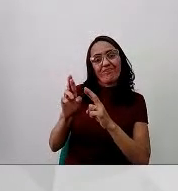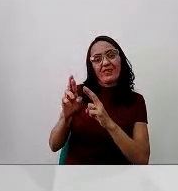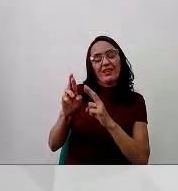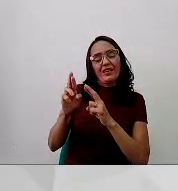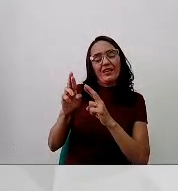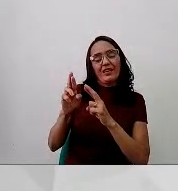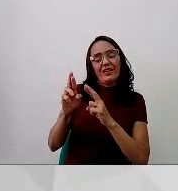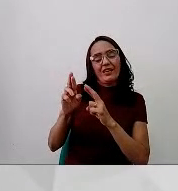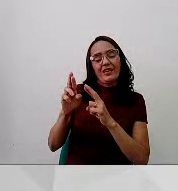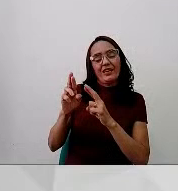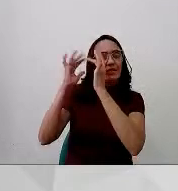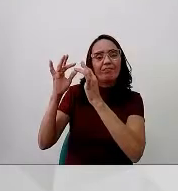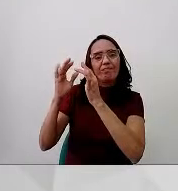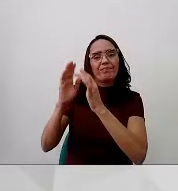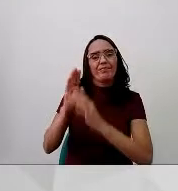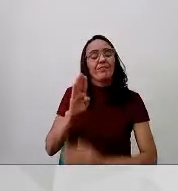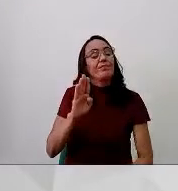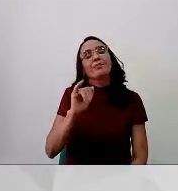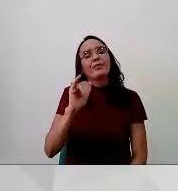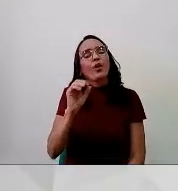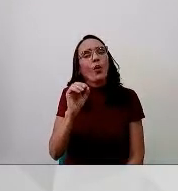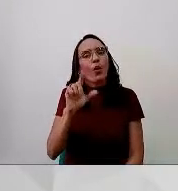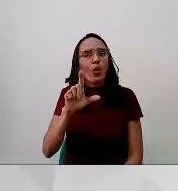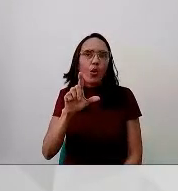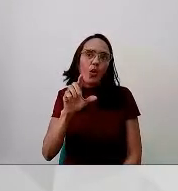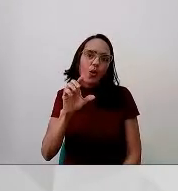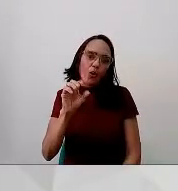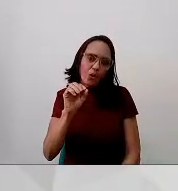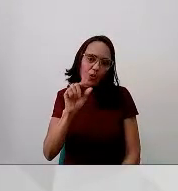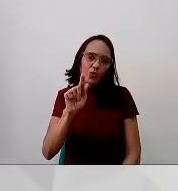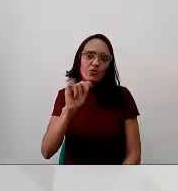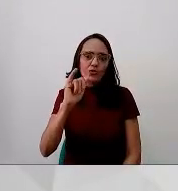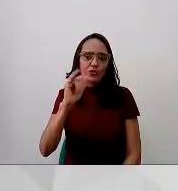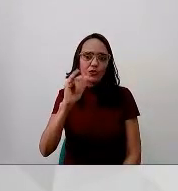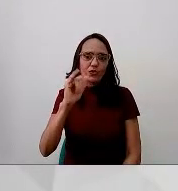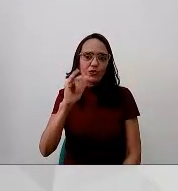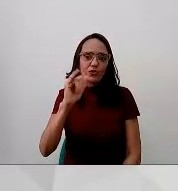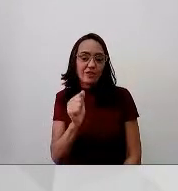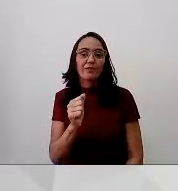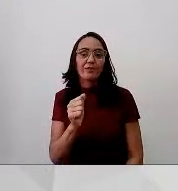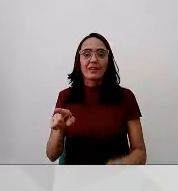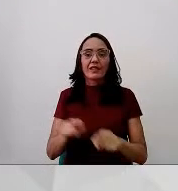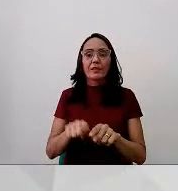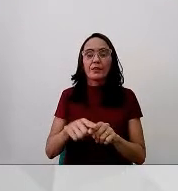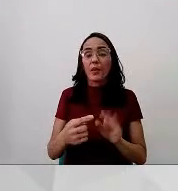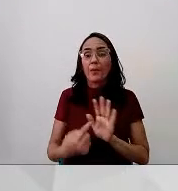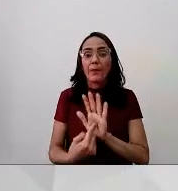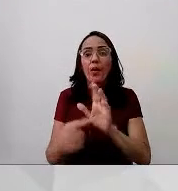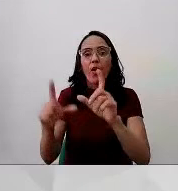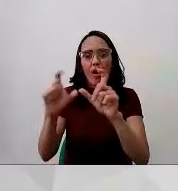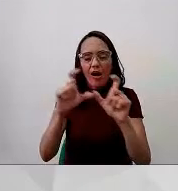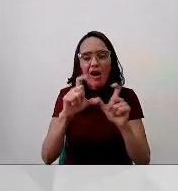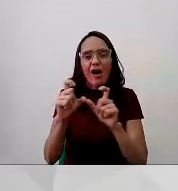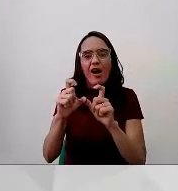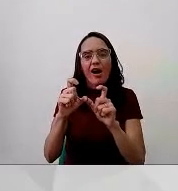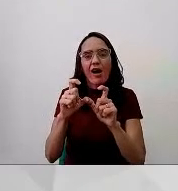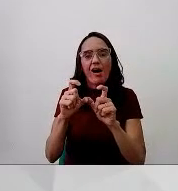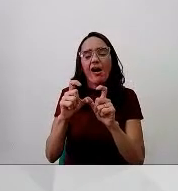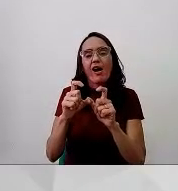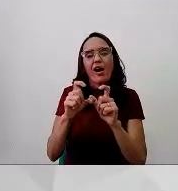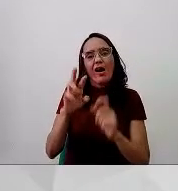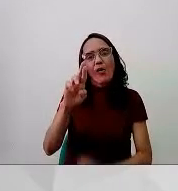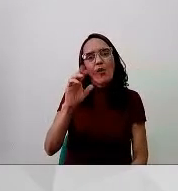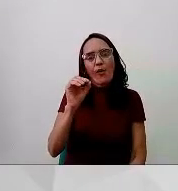Aí a história dos robozinhos lá no Japão já avançou bastante. Aí já tem o Asimo, né, que já é um robô